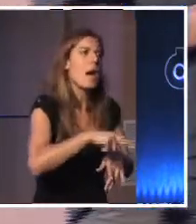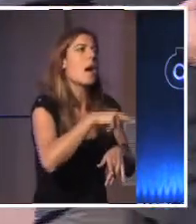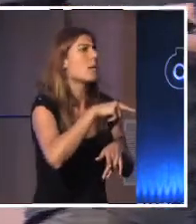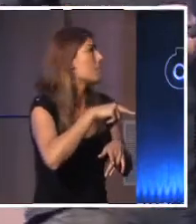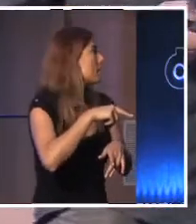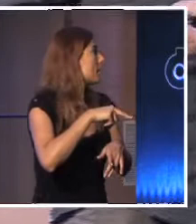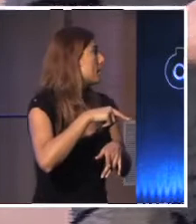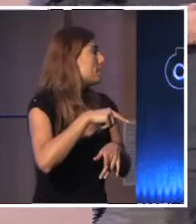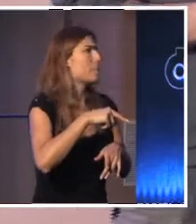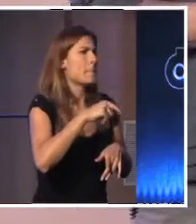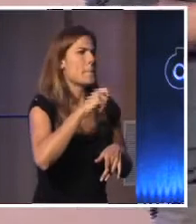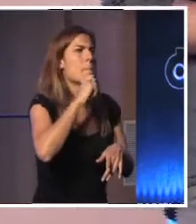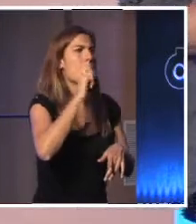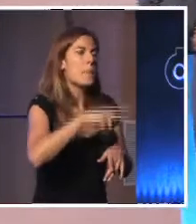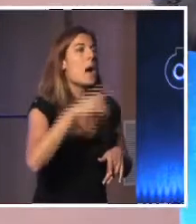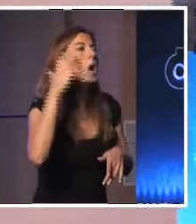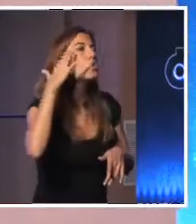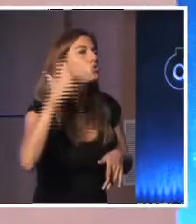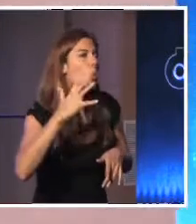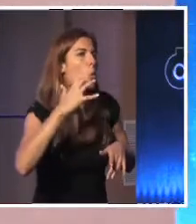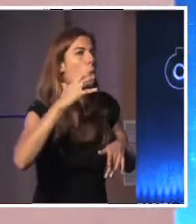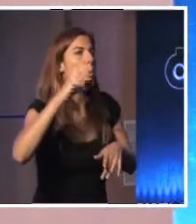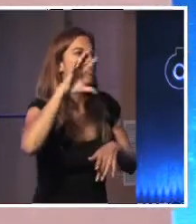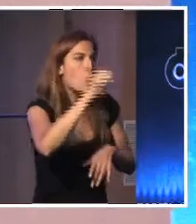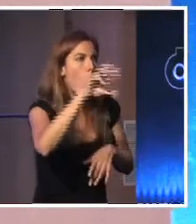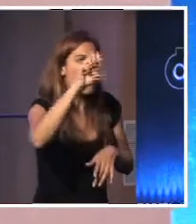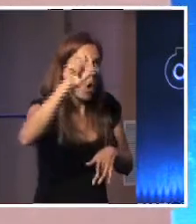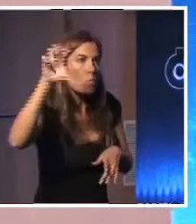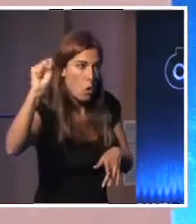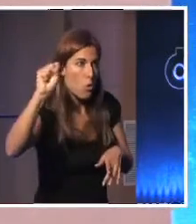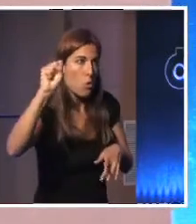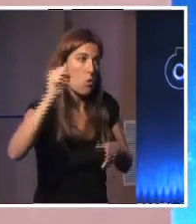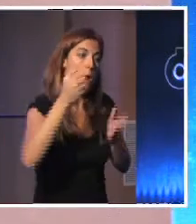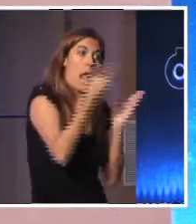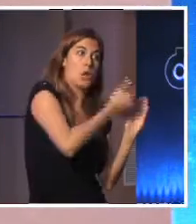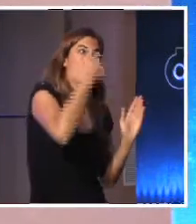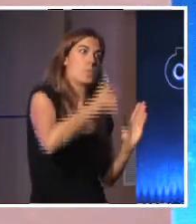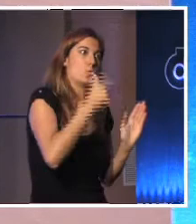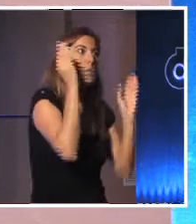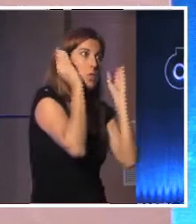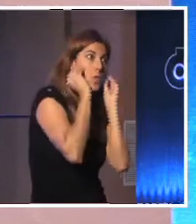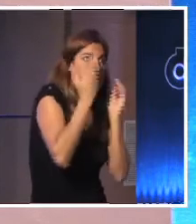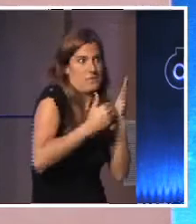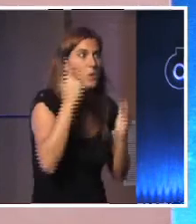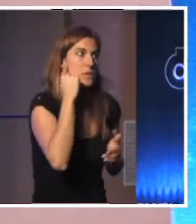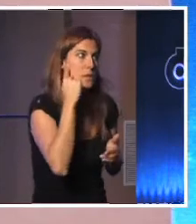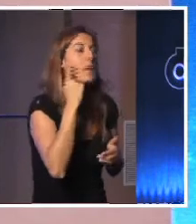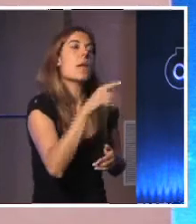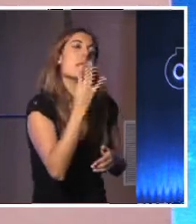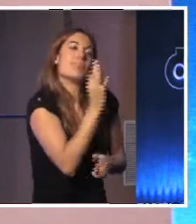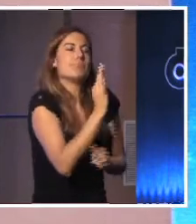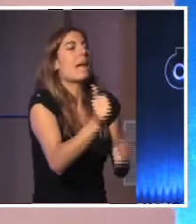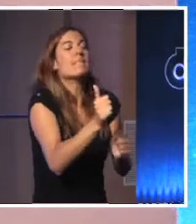valia de detectar os sons para a pessoa com deficiência auditiva, é também uma excelente